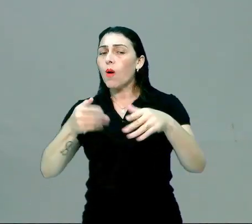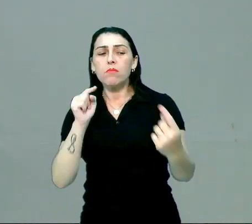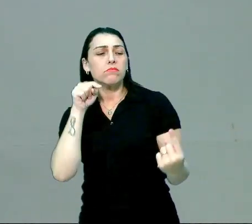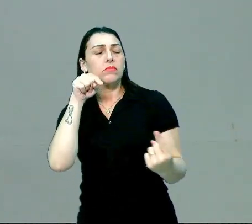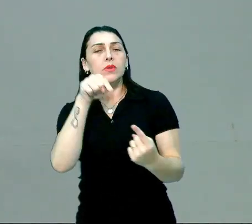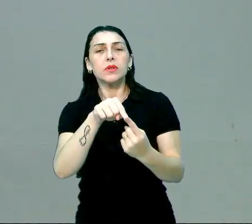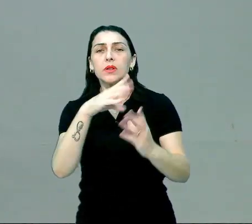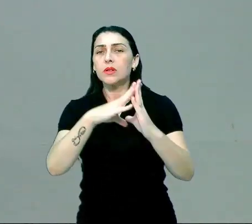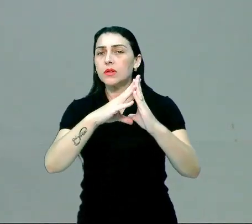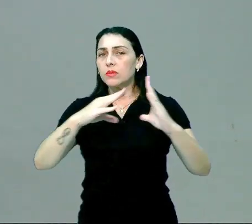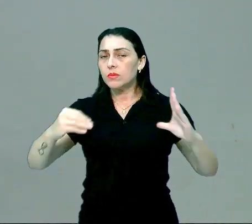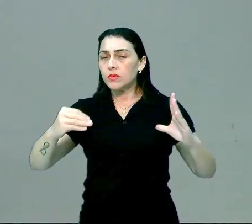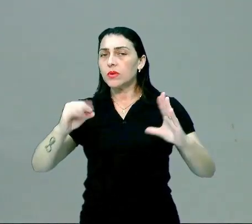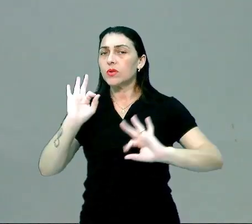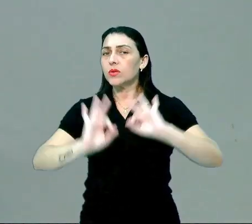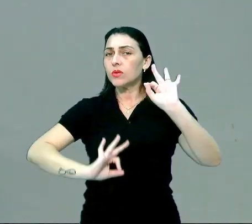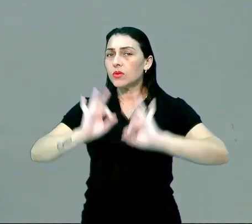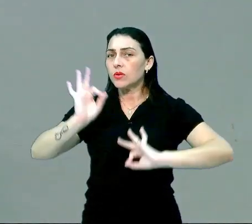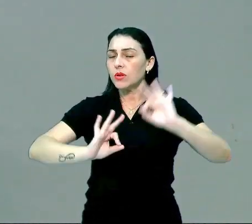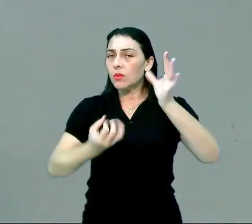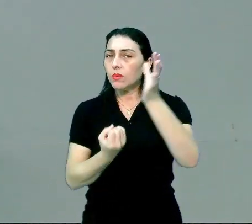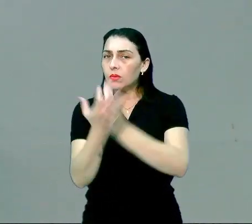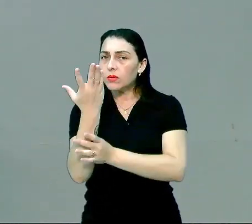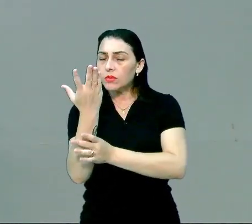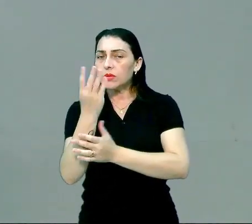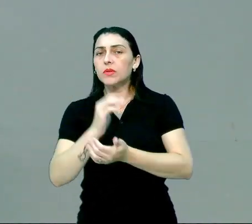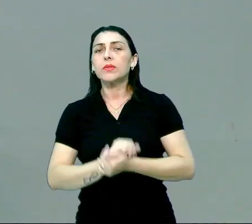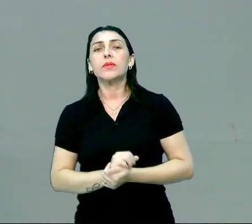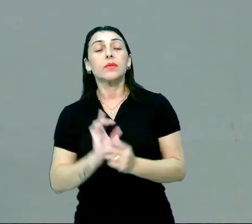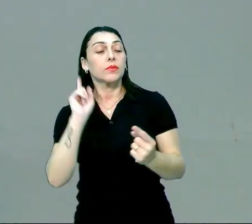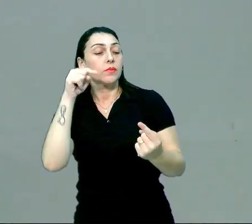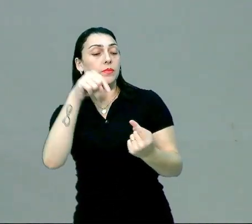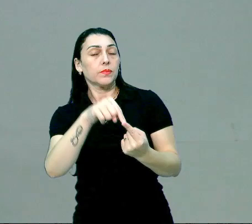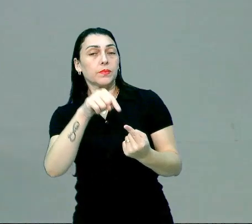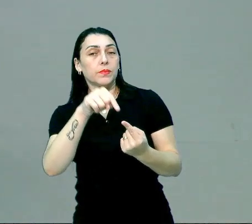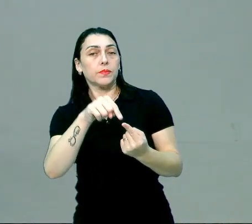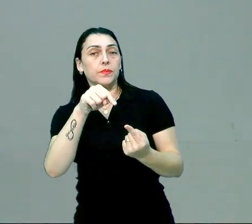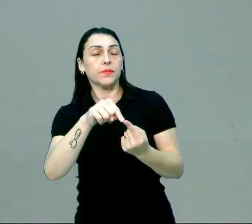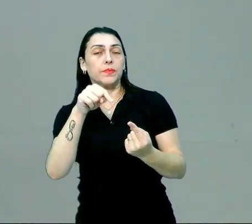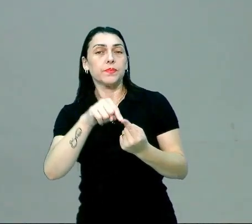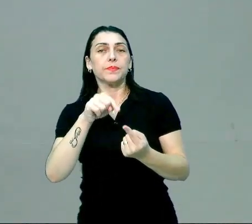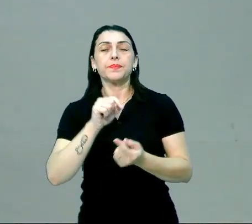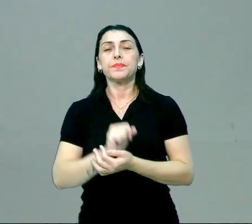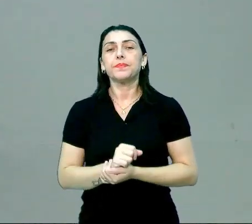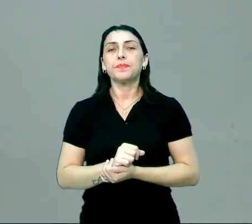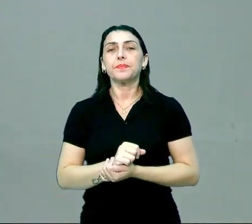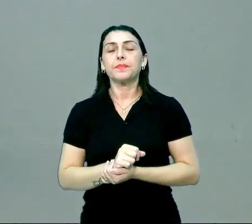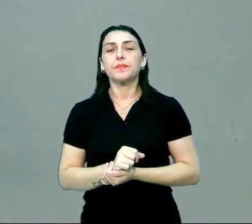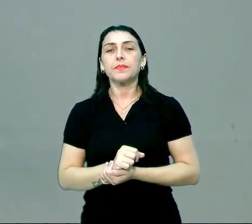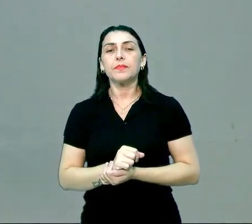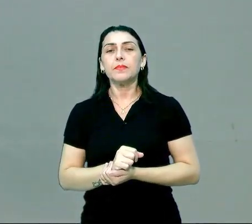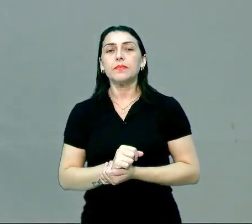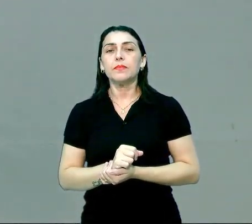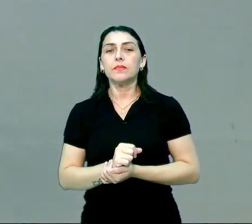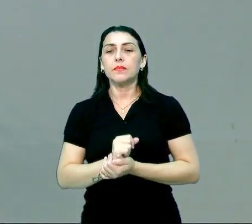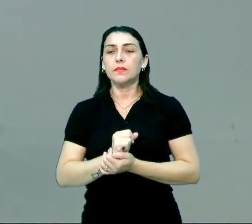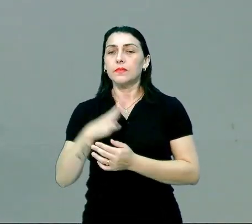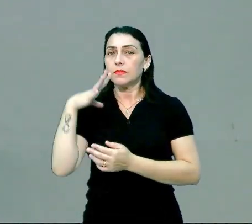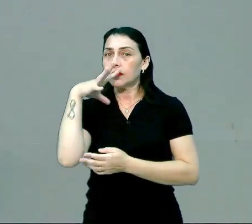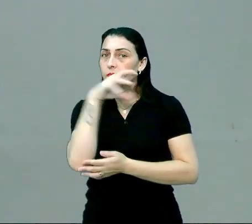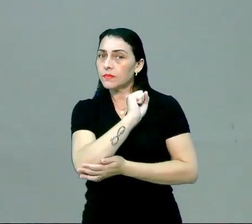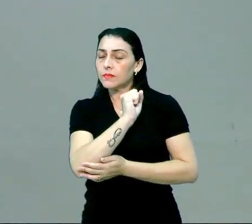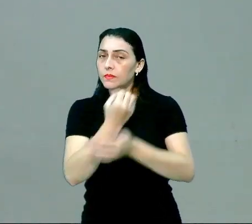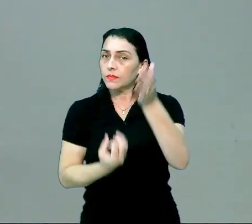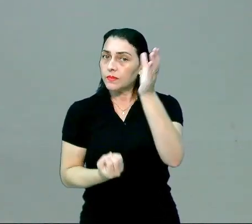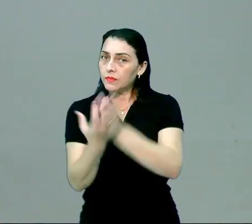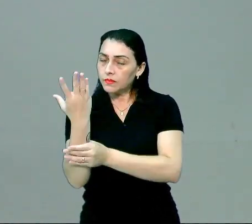finalidade desses modelos de organização produtiva? A finalidade deles, digamos assim, é agilizar a